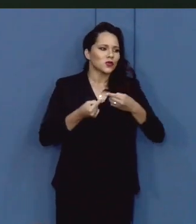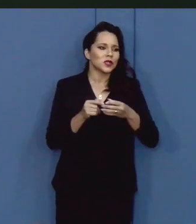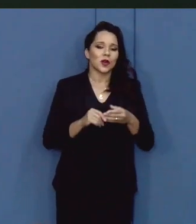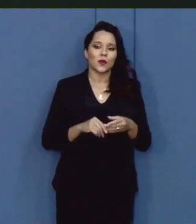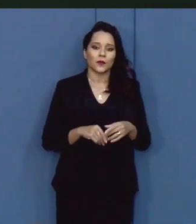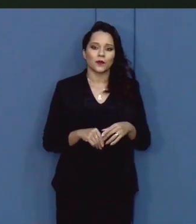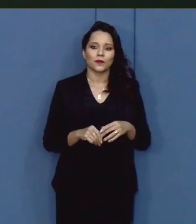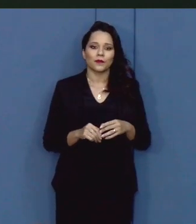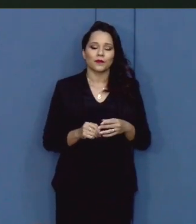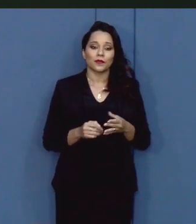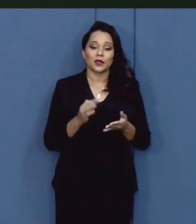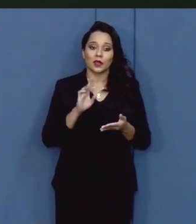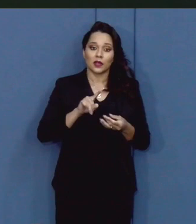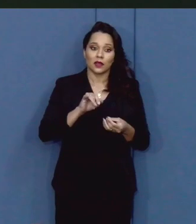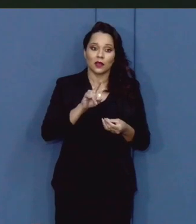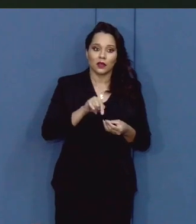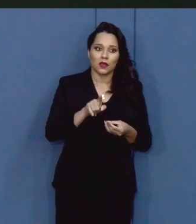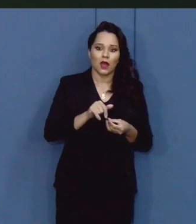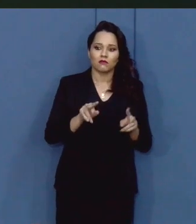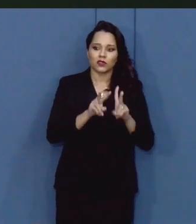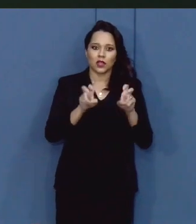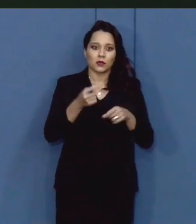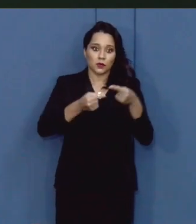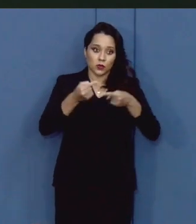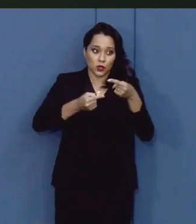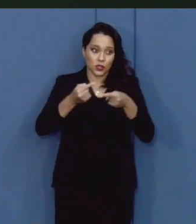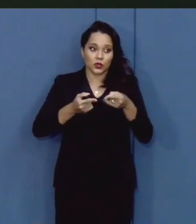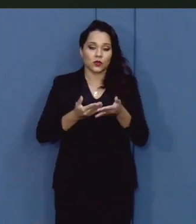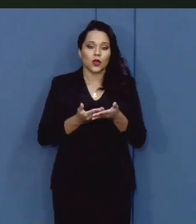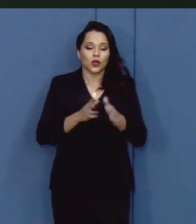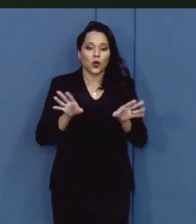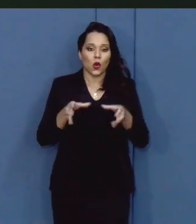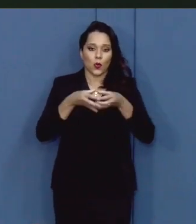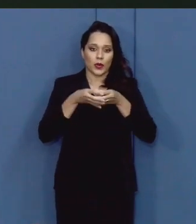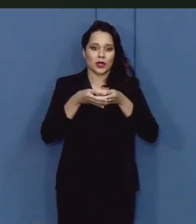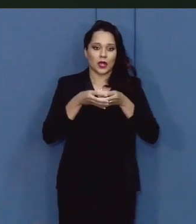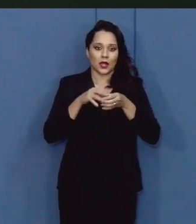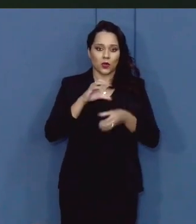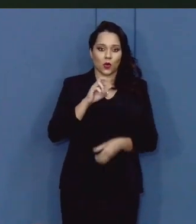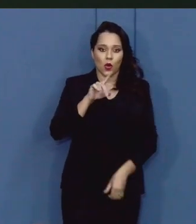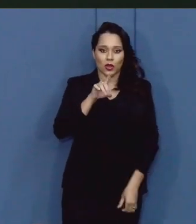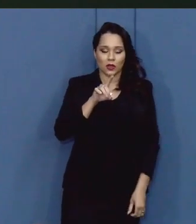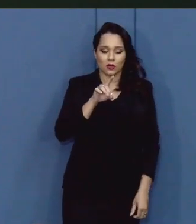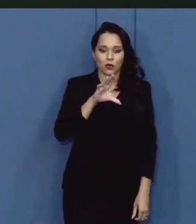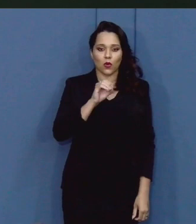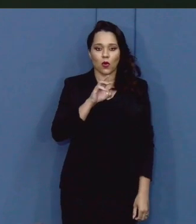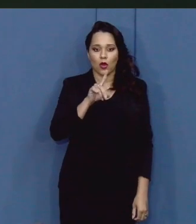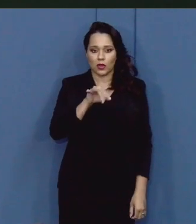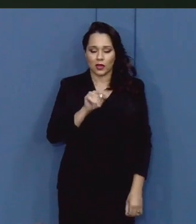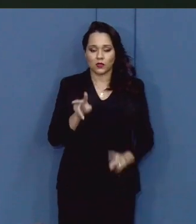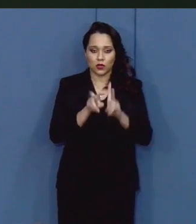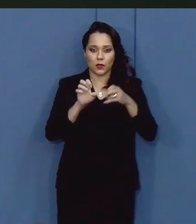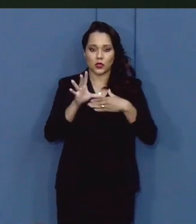de. Que são nos temas que são discutidos no Comitê do Códex de Contaminantes.